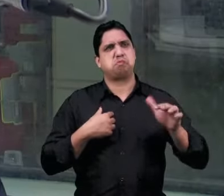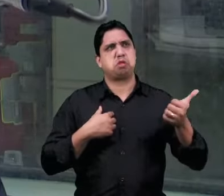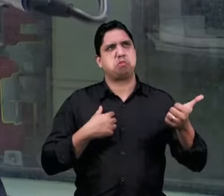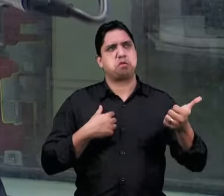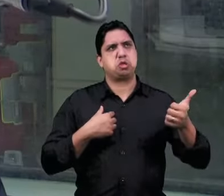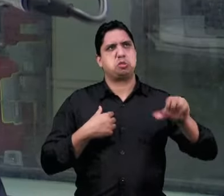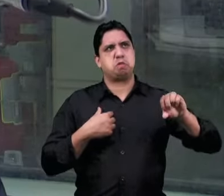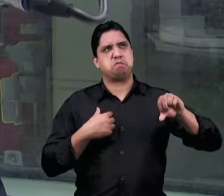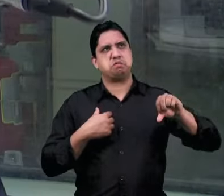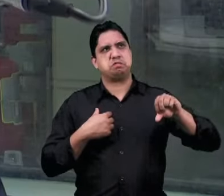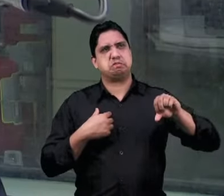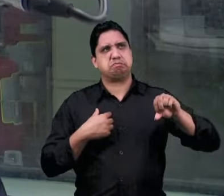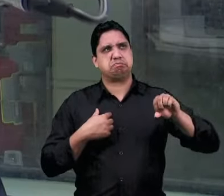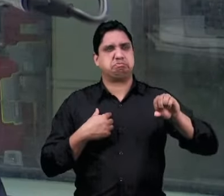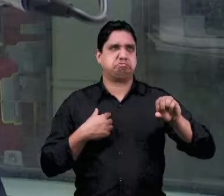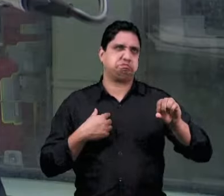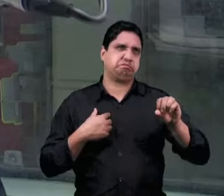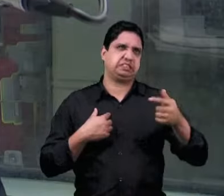ano de